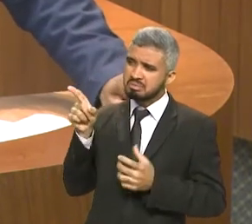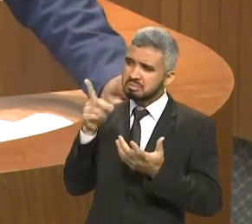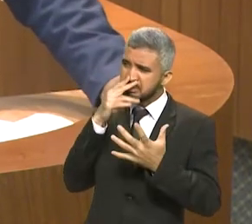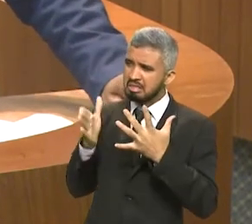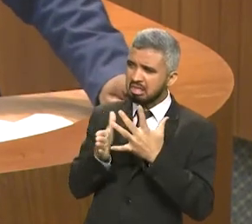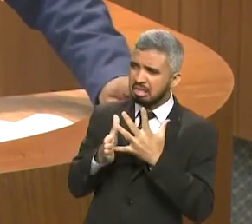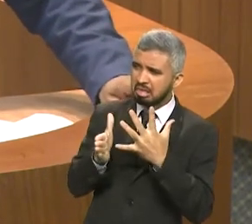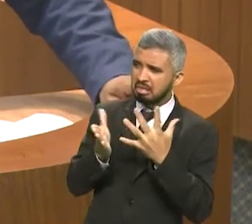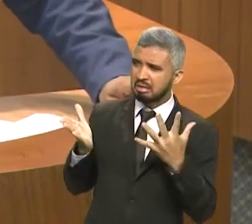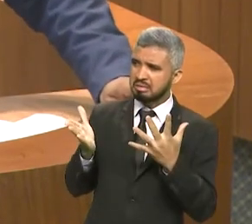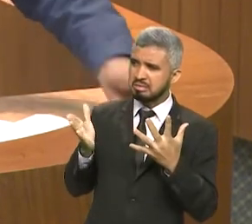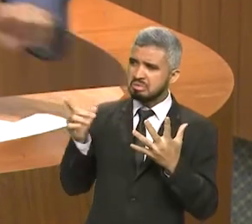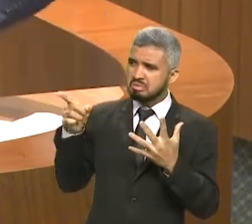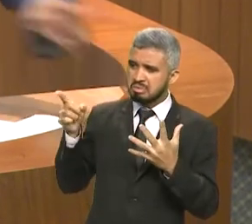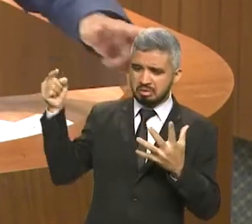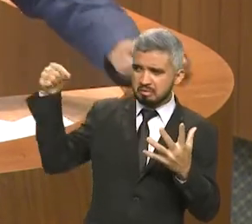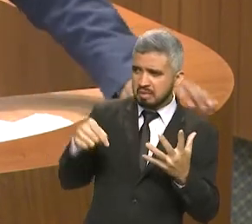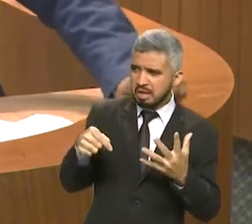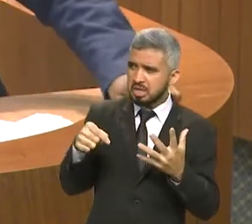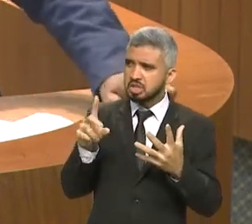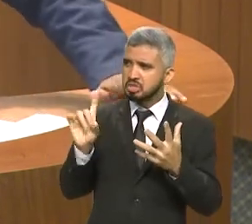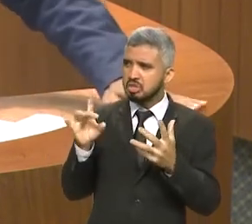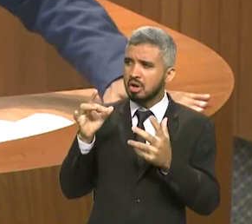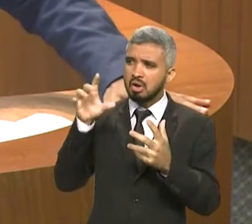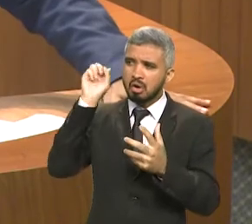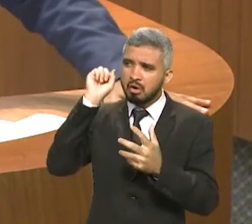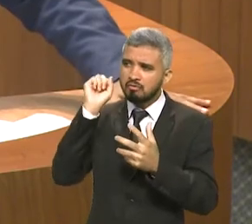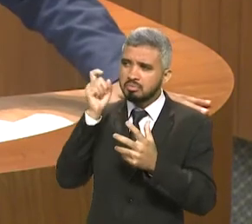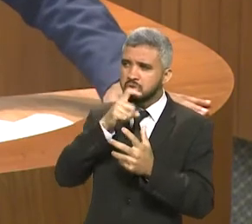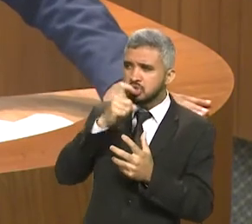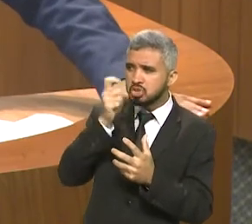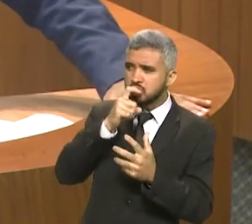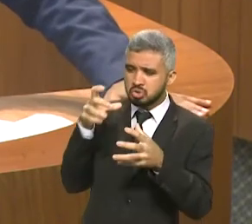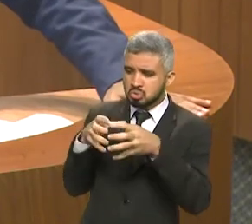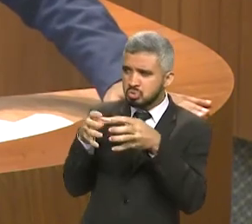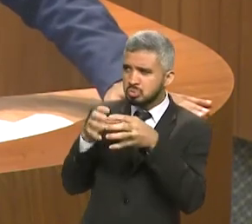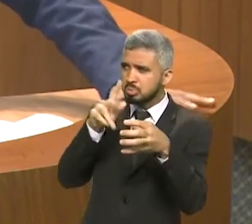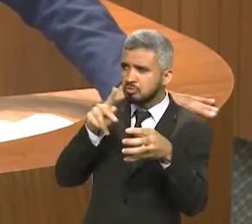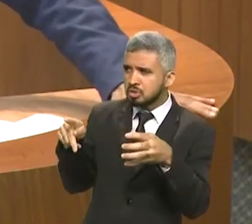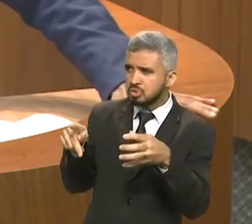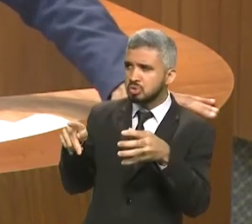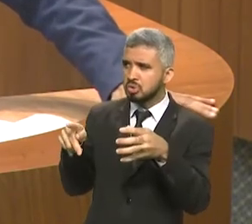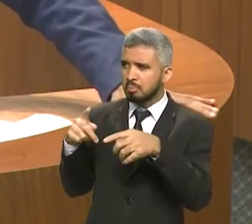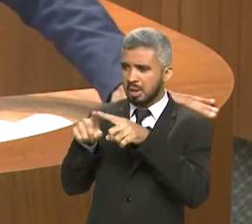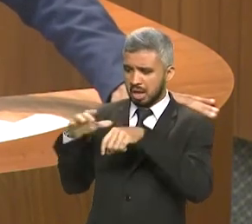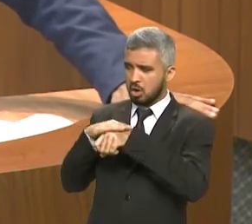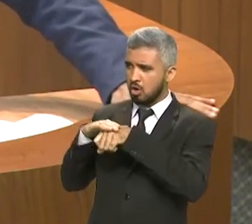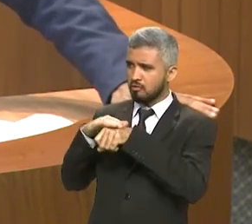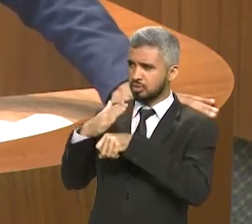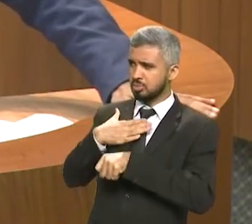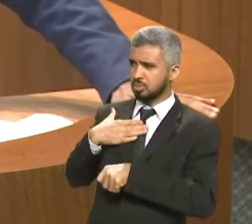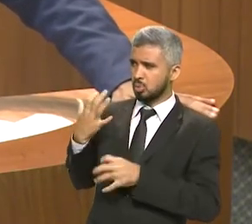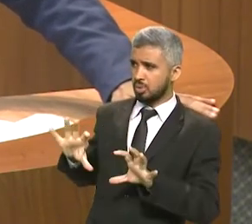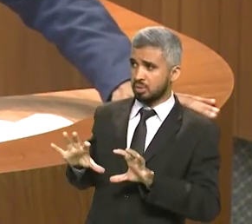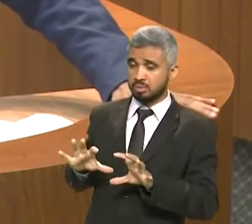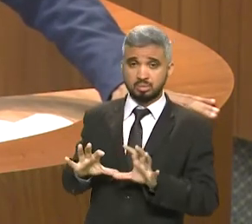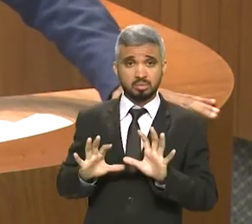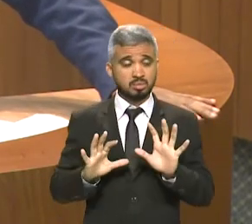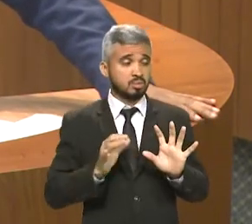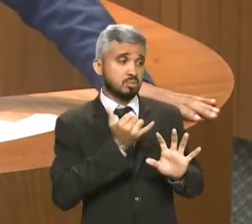Hélio estava ali para ouvir a mentira dos professores, mas não estava ali para ouvir a prefeita. Prefeita, não foi a cidade. Prefeita Lucena